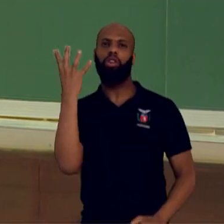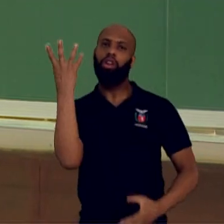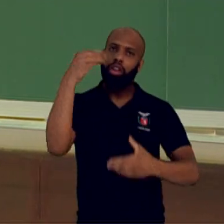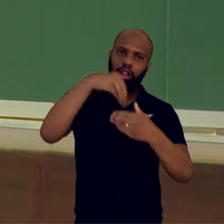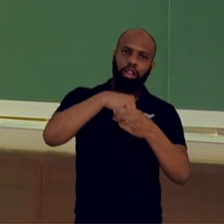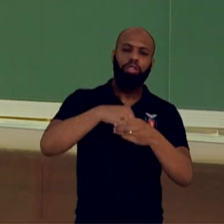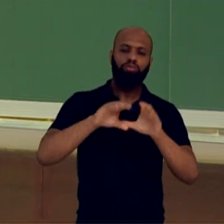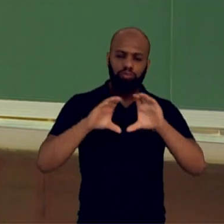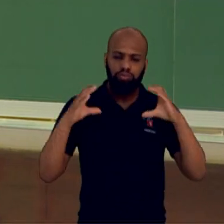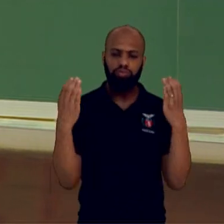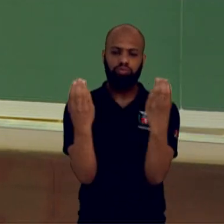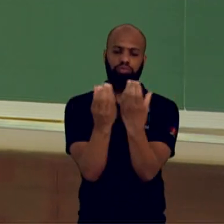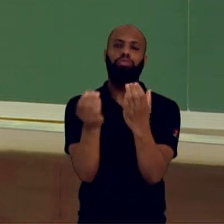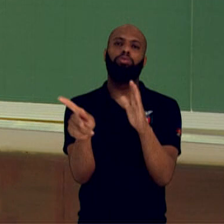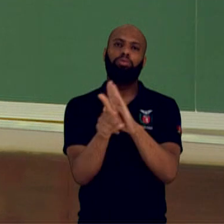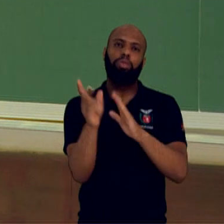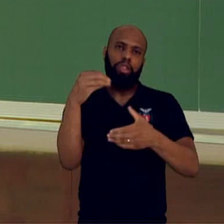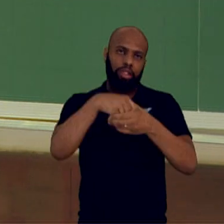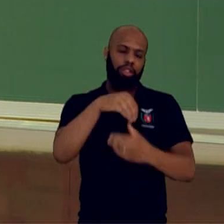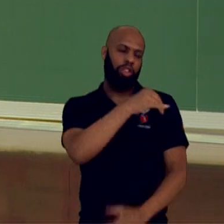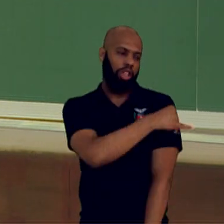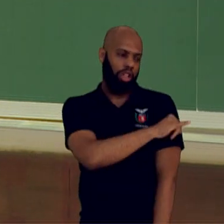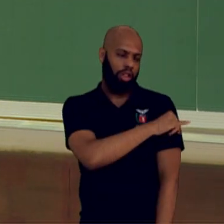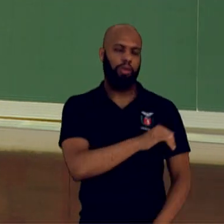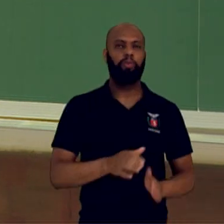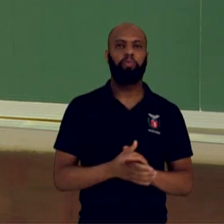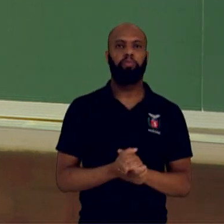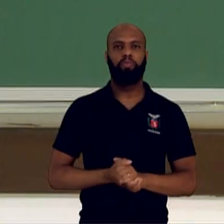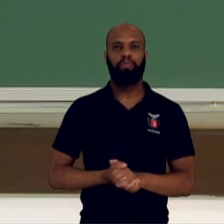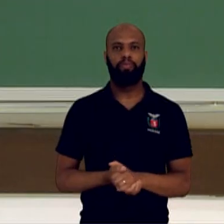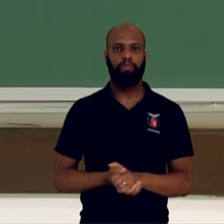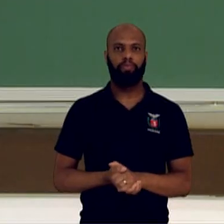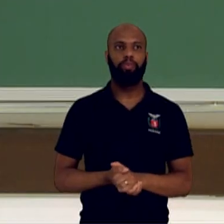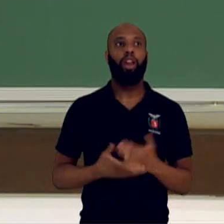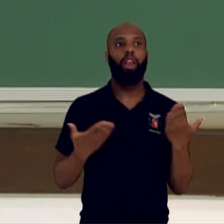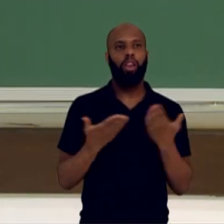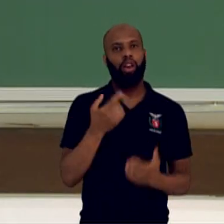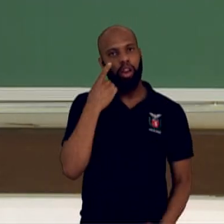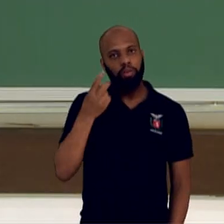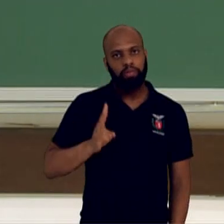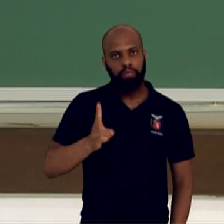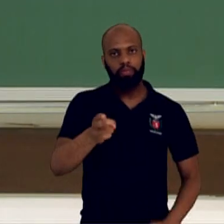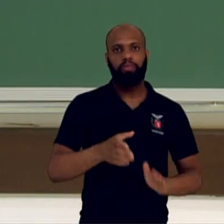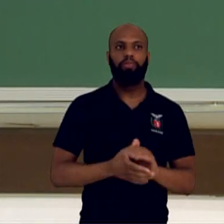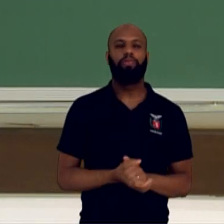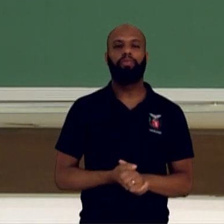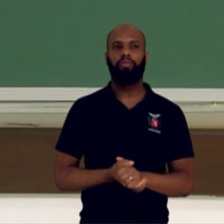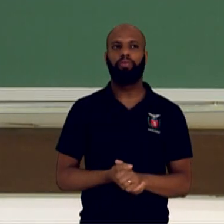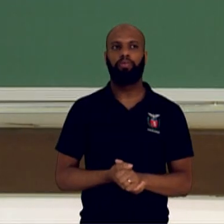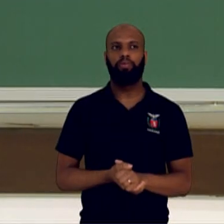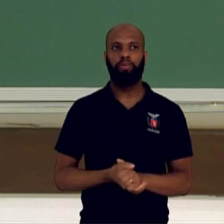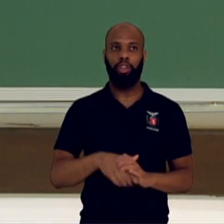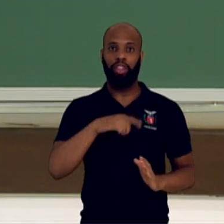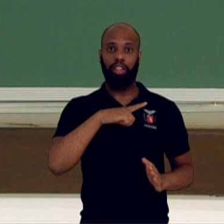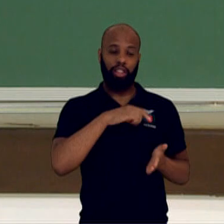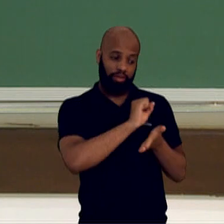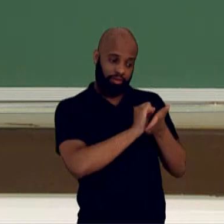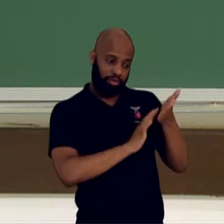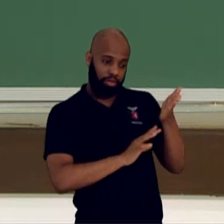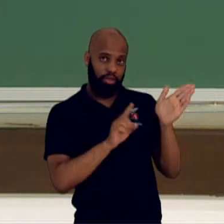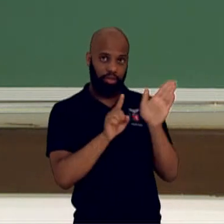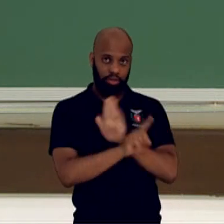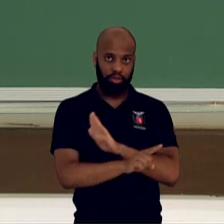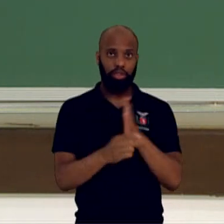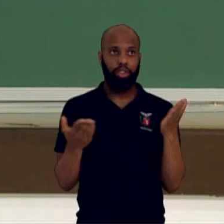ali em que ele está instaurado, certo? Muito bem. Então, vamos lá. Um exercício para